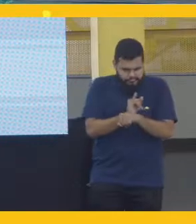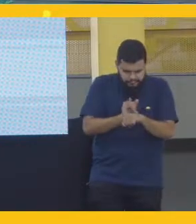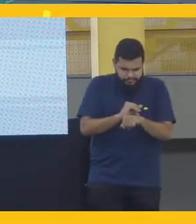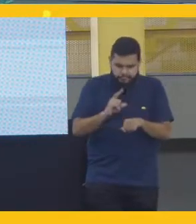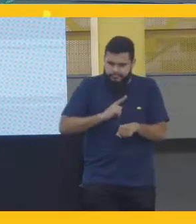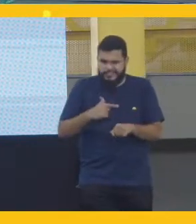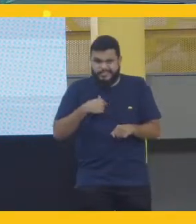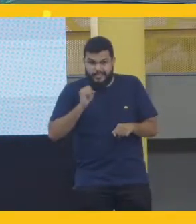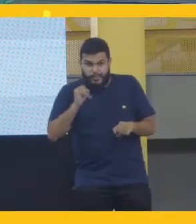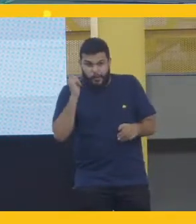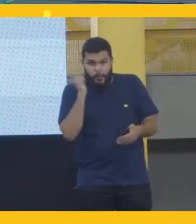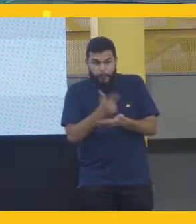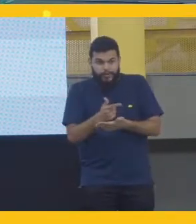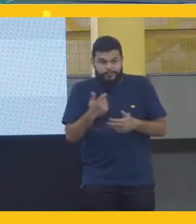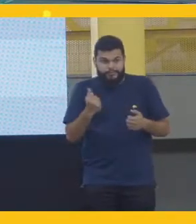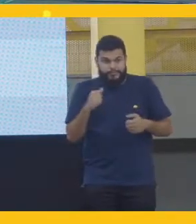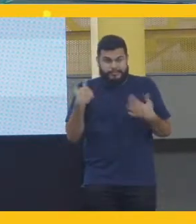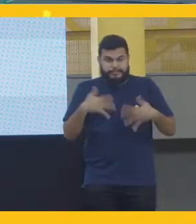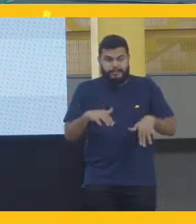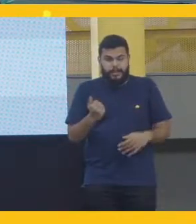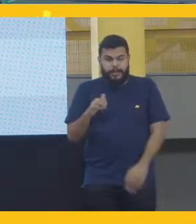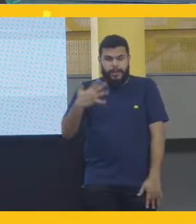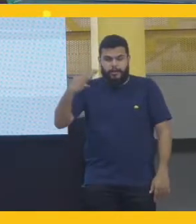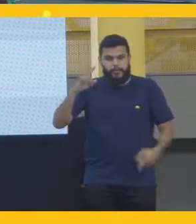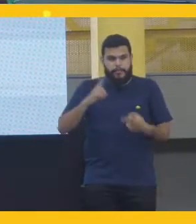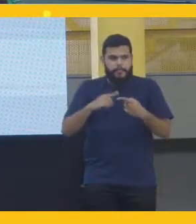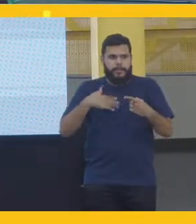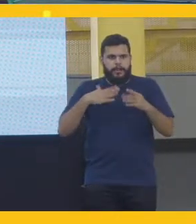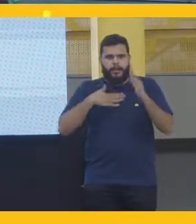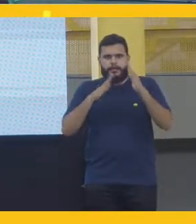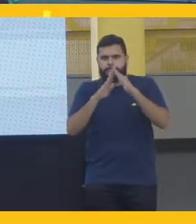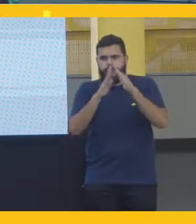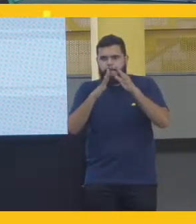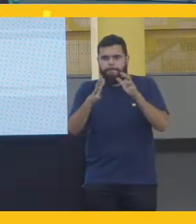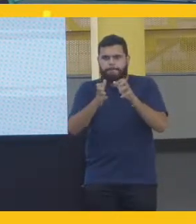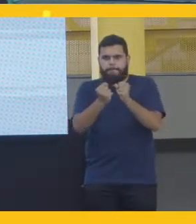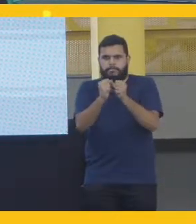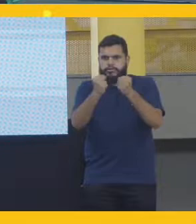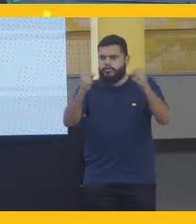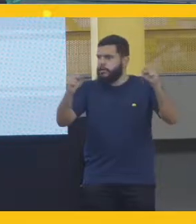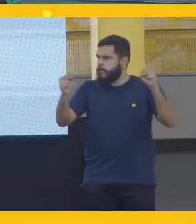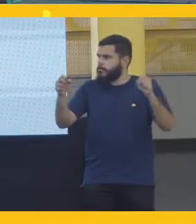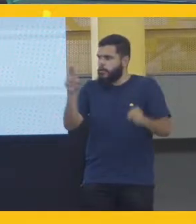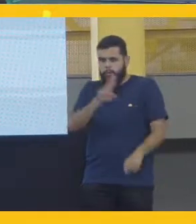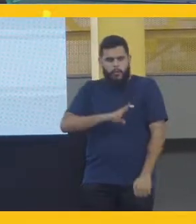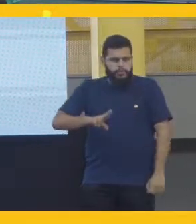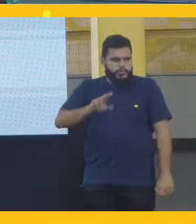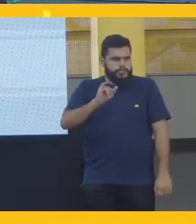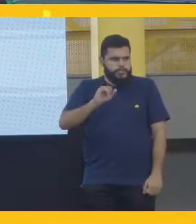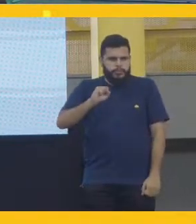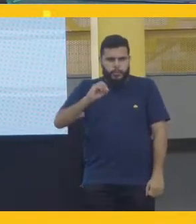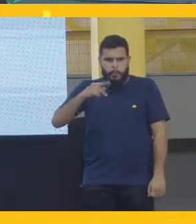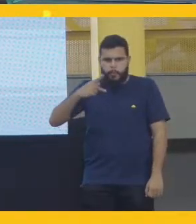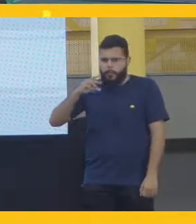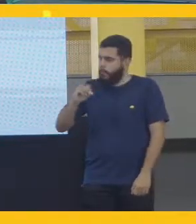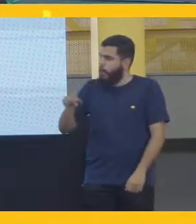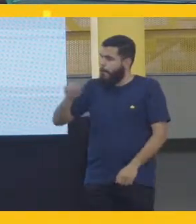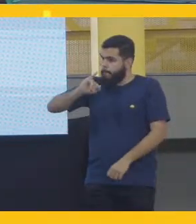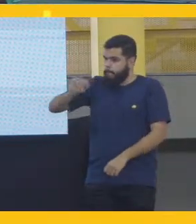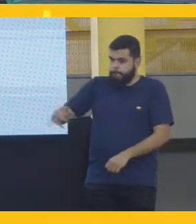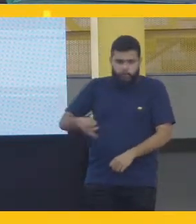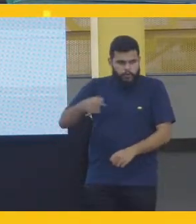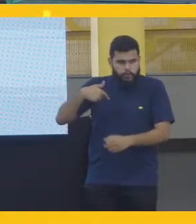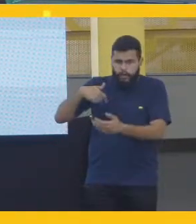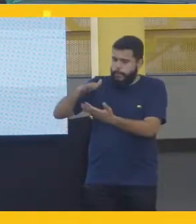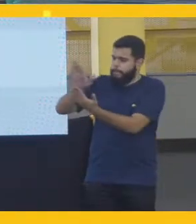negócio desse aí, primeiro que não cabia no estúdio, porque é grande um guarda-chuva. Aí eu peguei o quê? Um isopor. Aí você pega um papel de